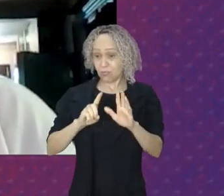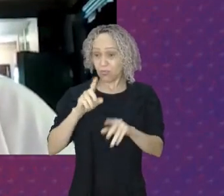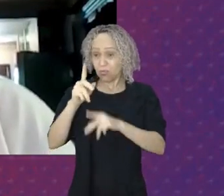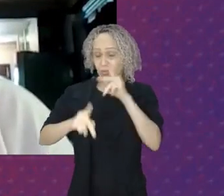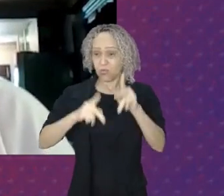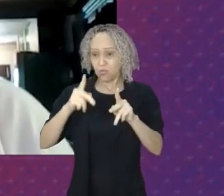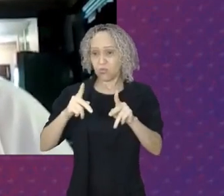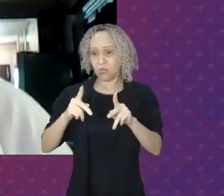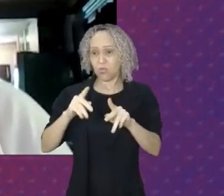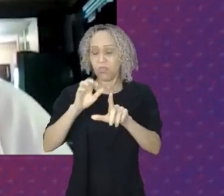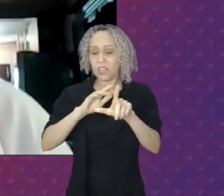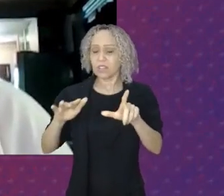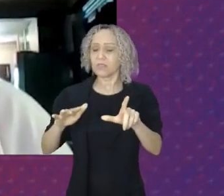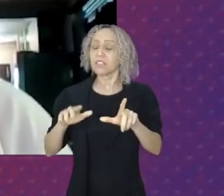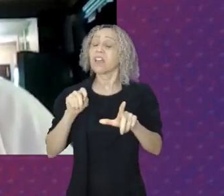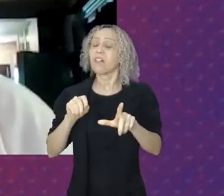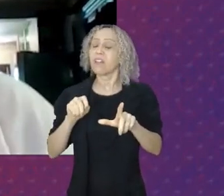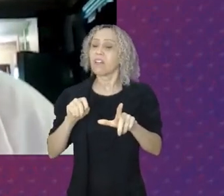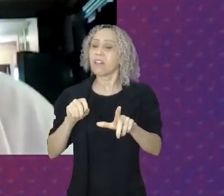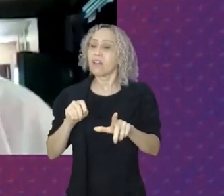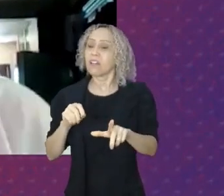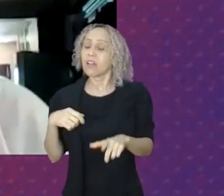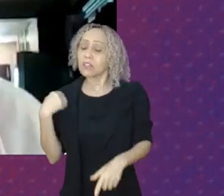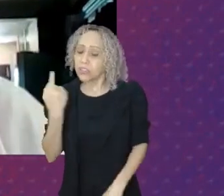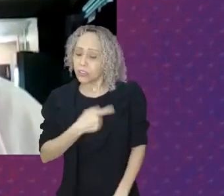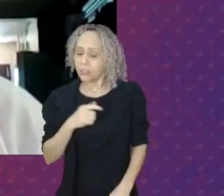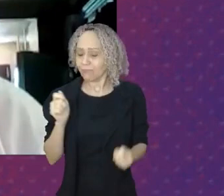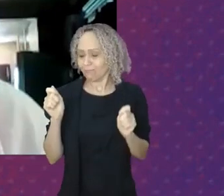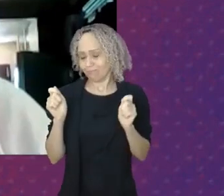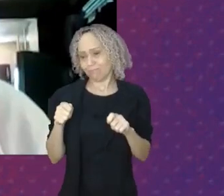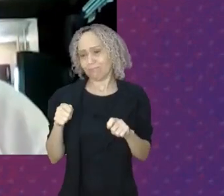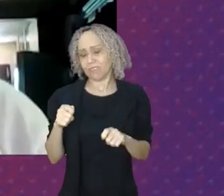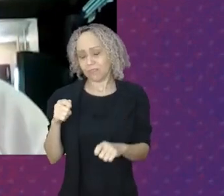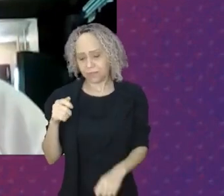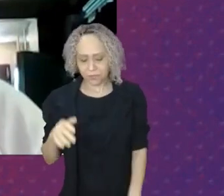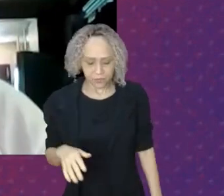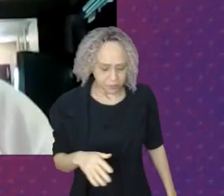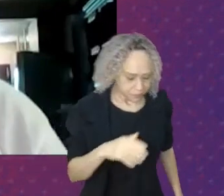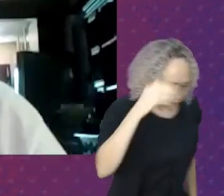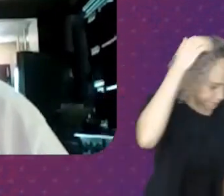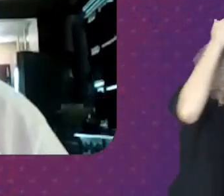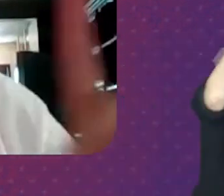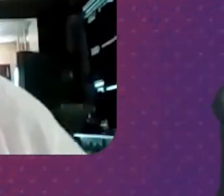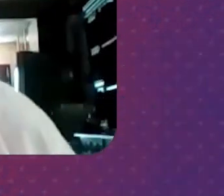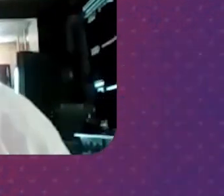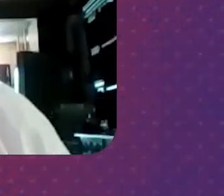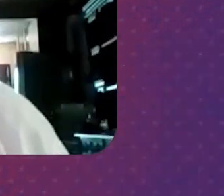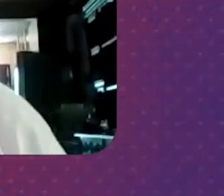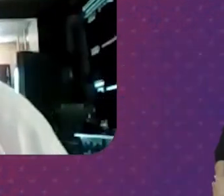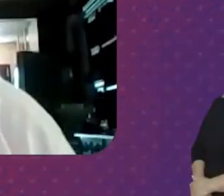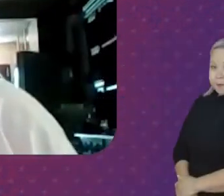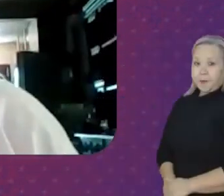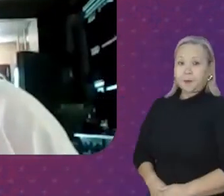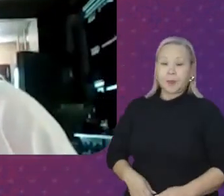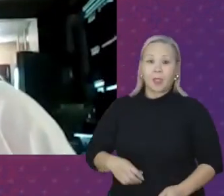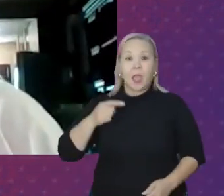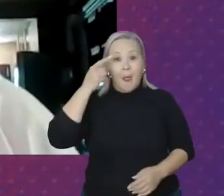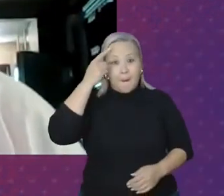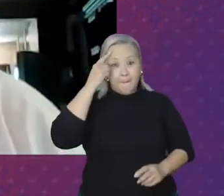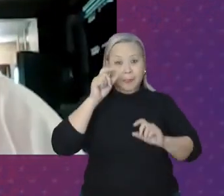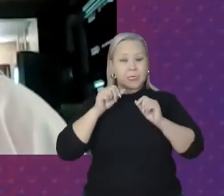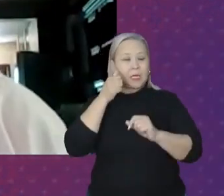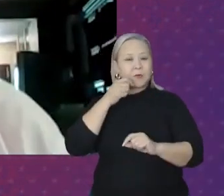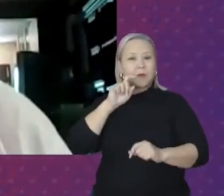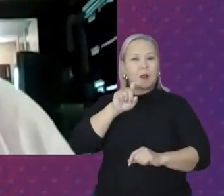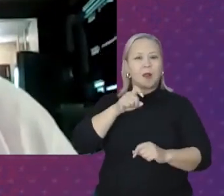enquanto cidadãs e cidadãos. Pensar que as mulheres que estão à margem da sociedade,